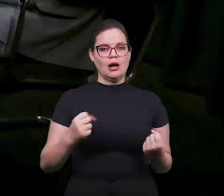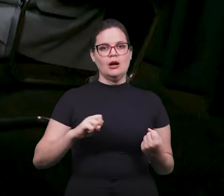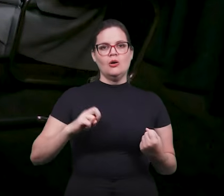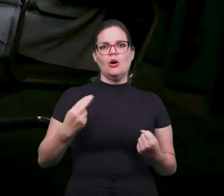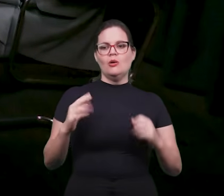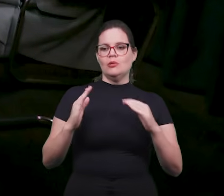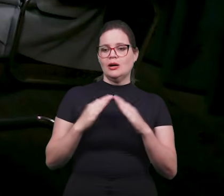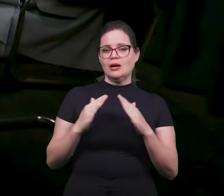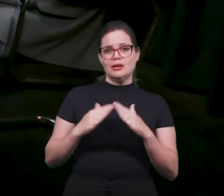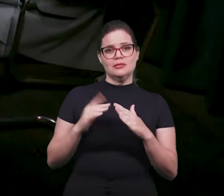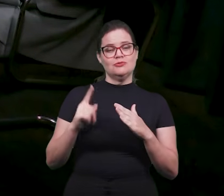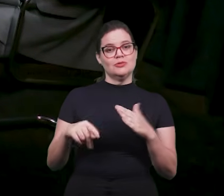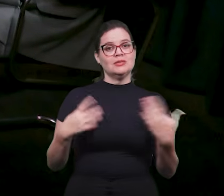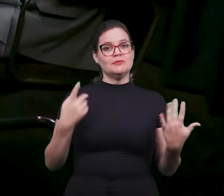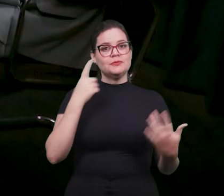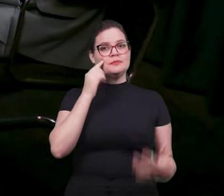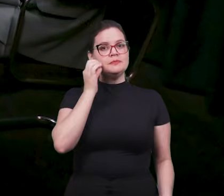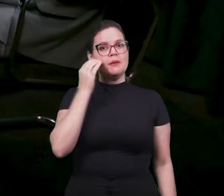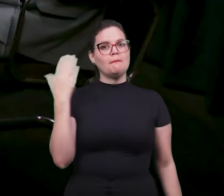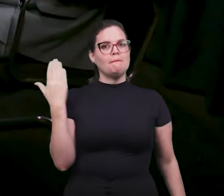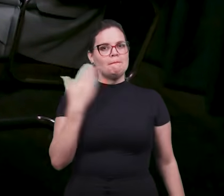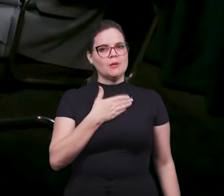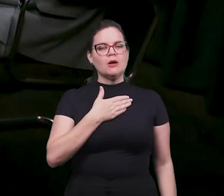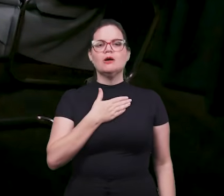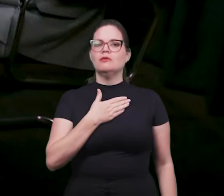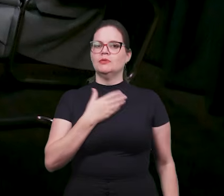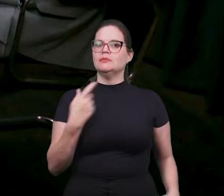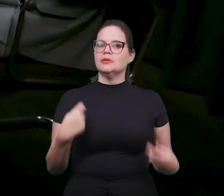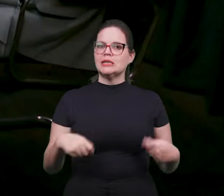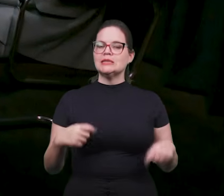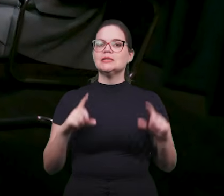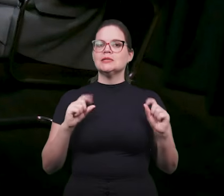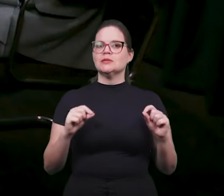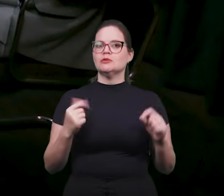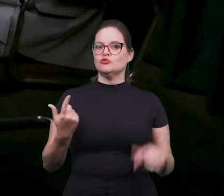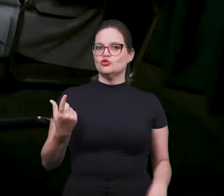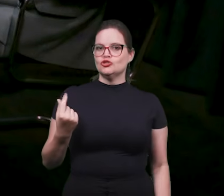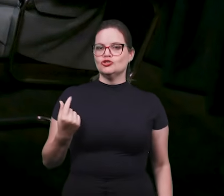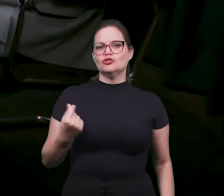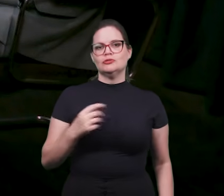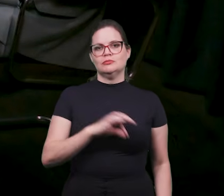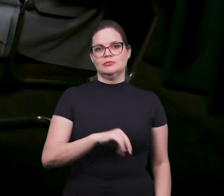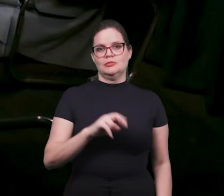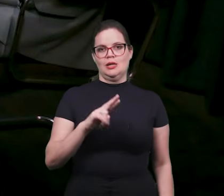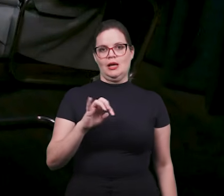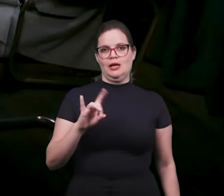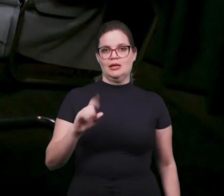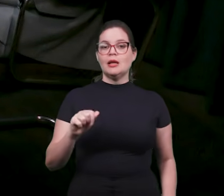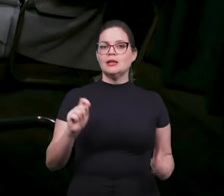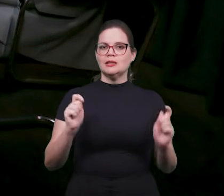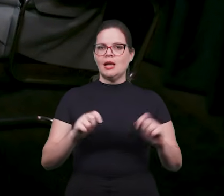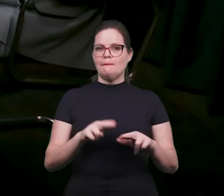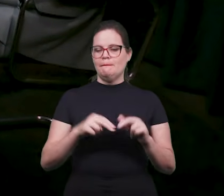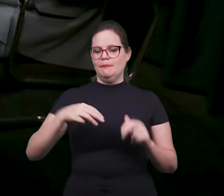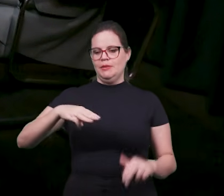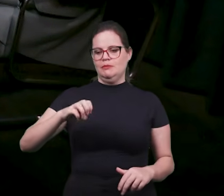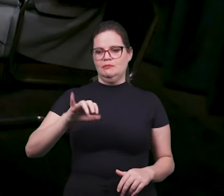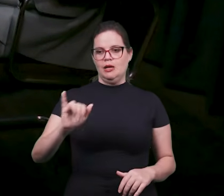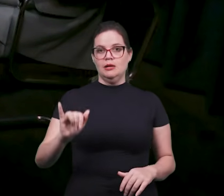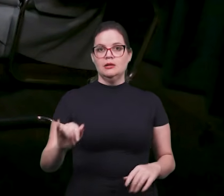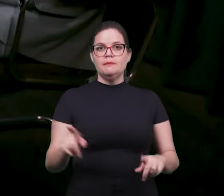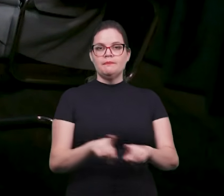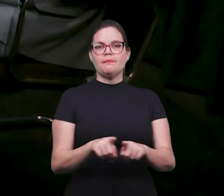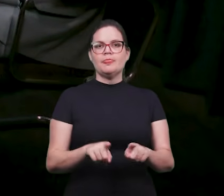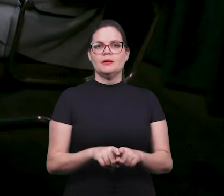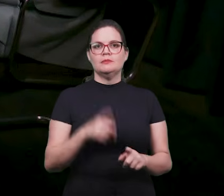financiar, às vezes, um imóvel, você já tem a comprovação de renda por meio através da MEI. E outra coisa, estamos falando que até no ramo alimentício, muitas